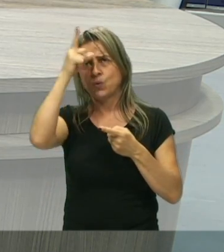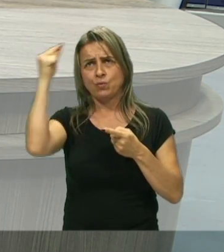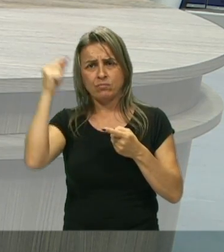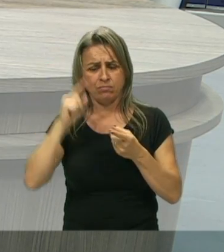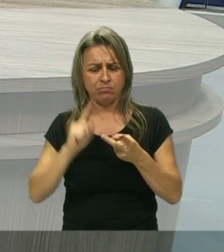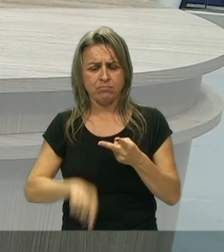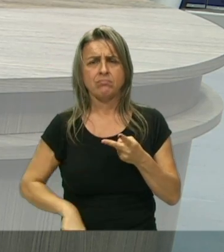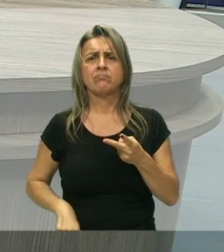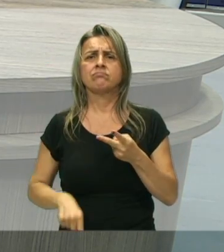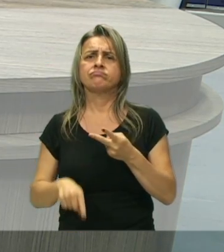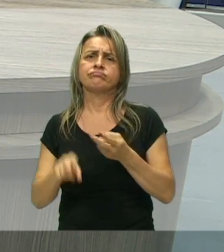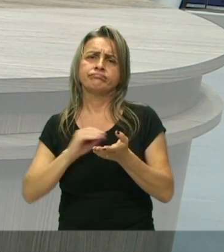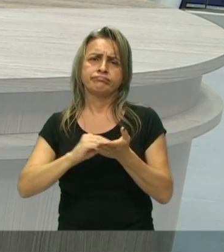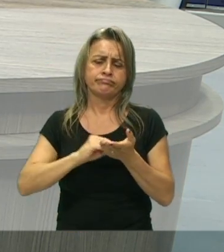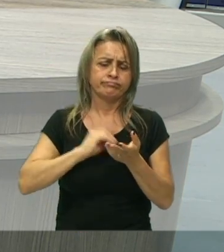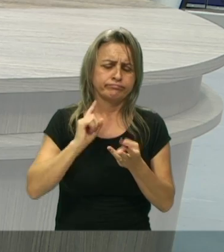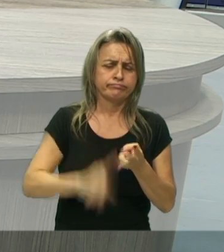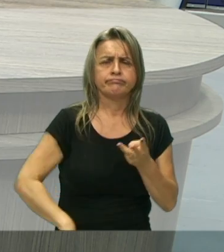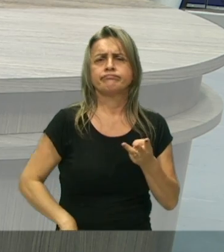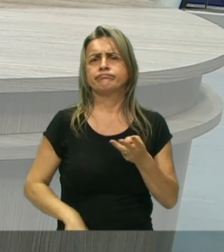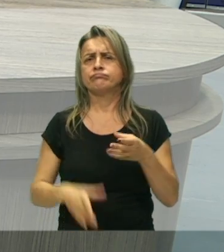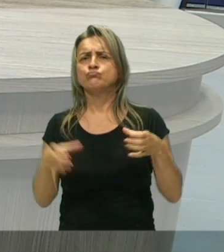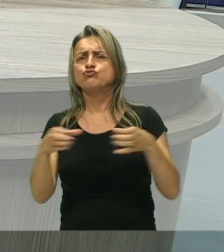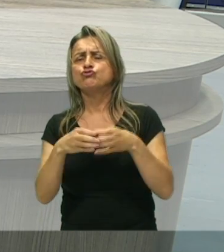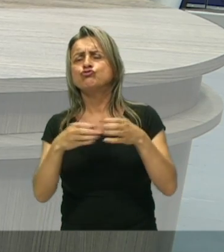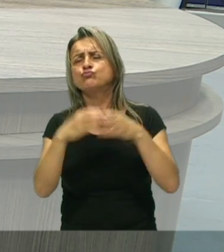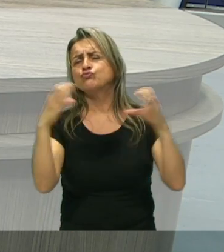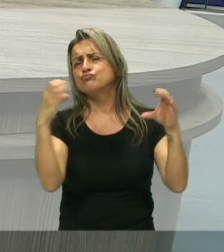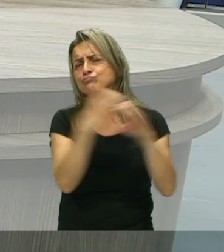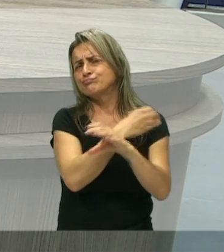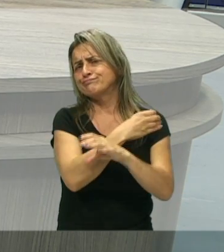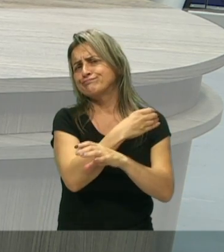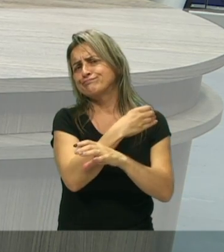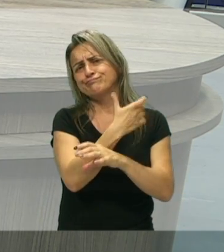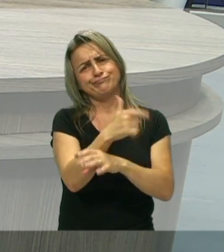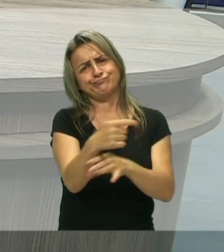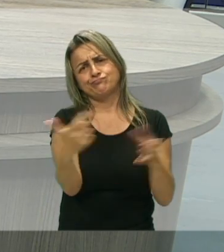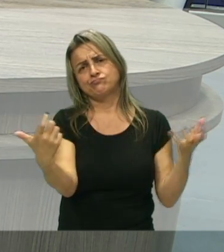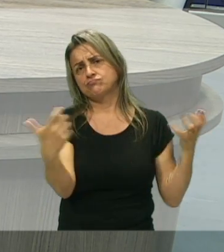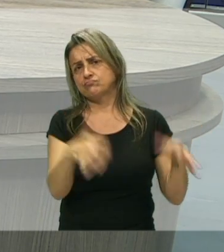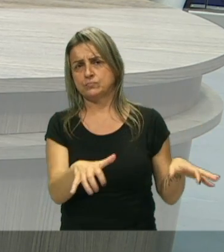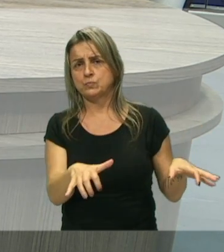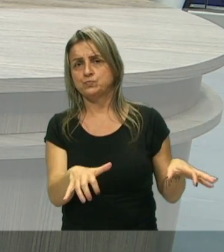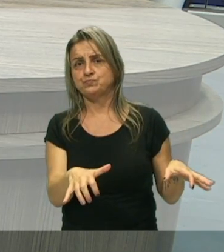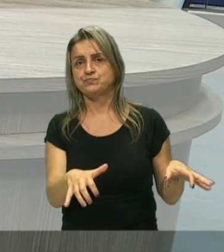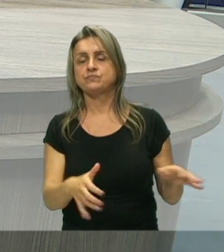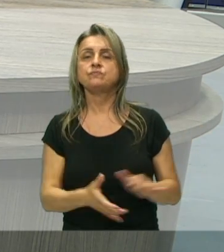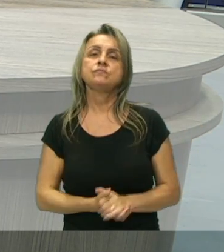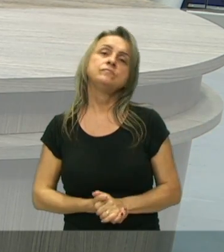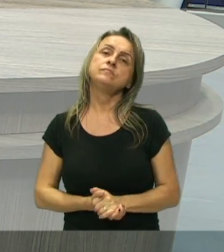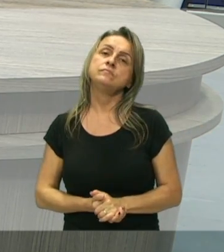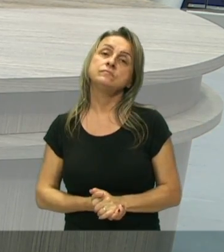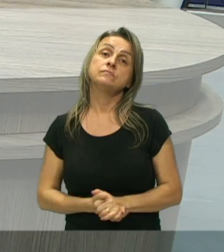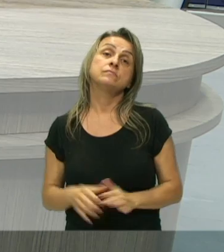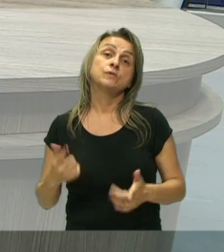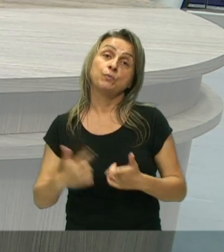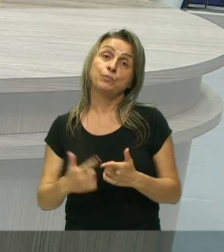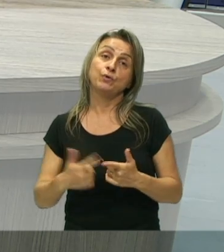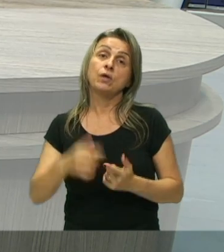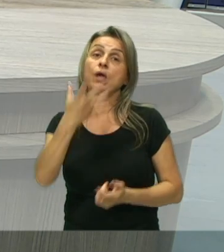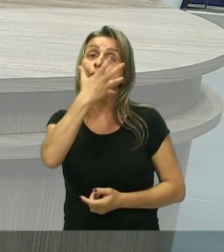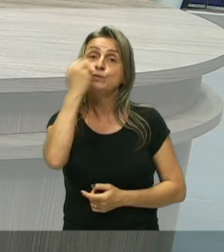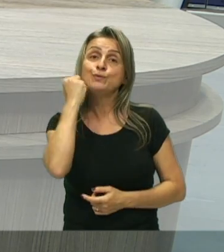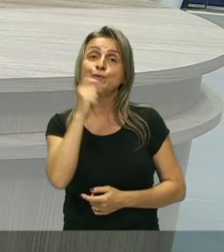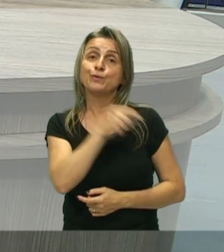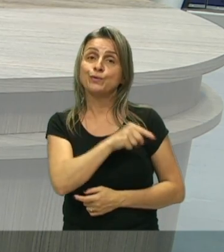uma pessoa para recepção, a própria limpeza e tudo mais daquele local, sendo que o que ele vai tirar de lucro